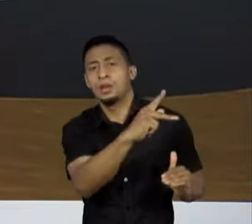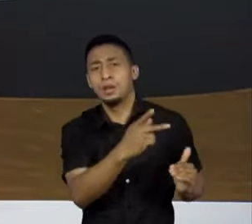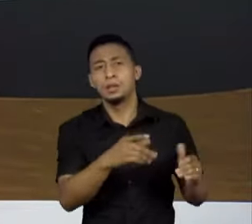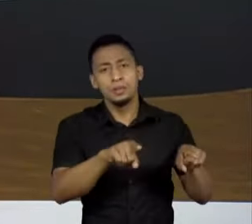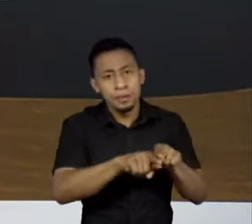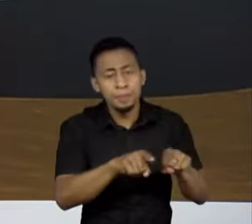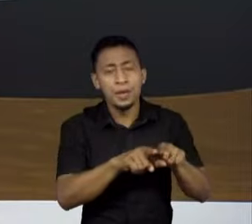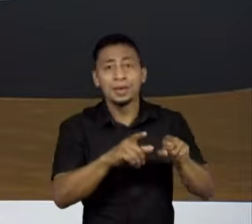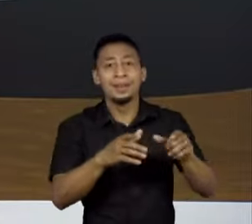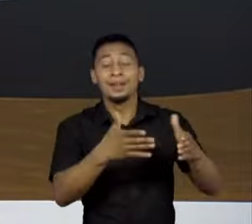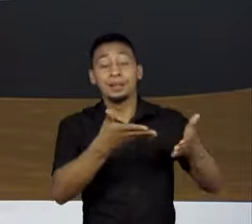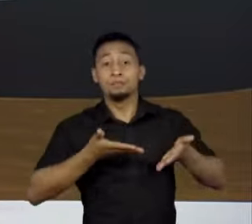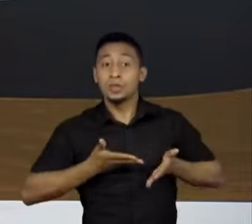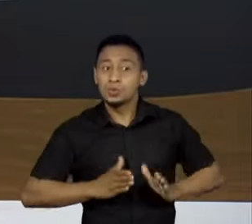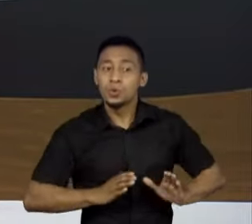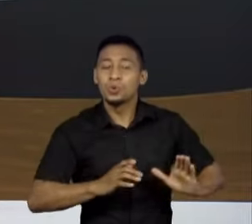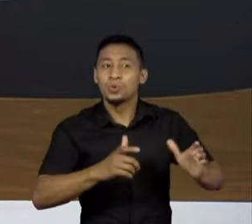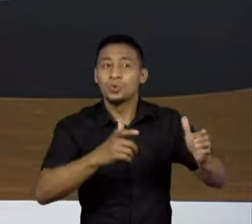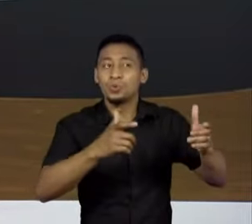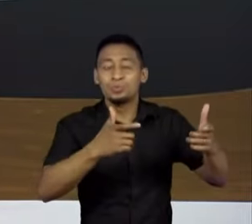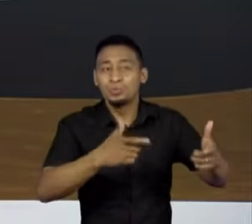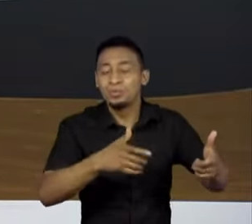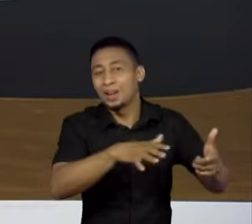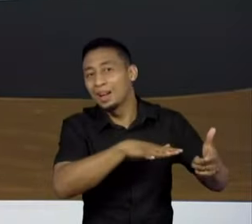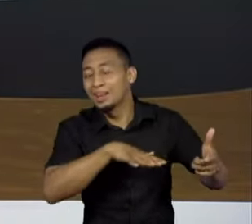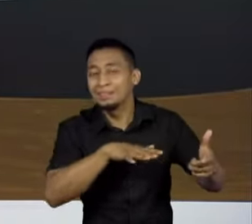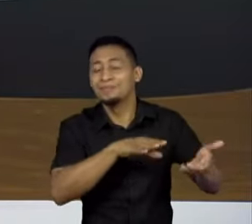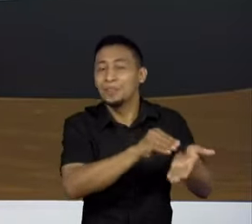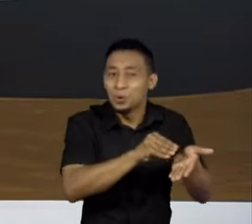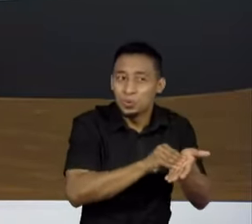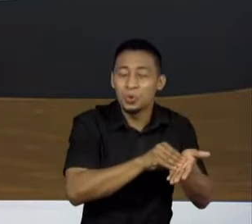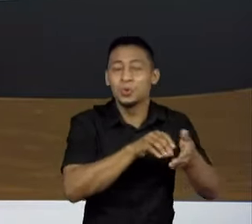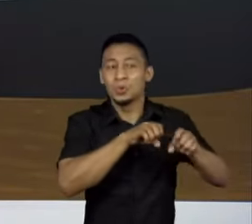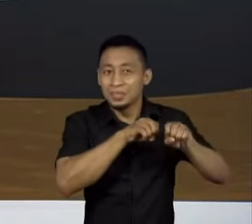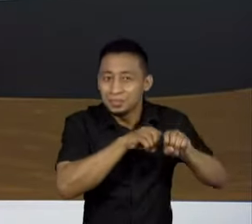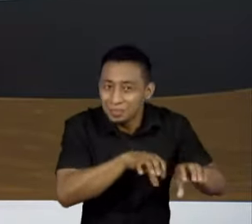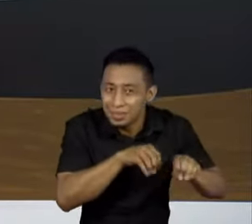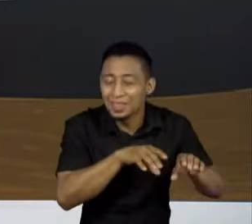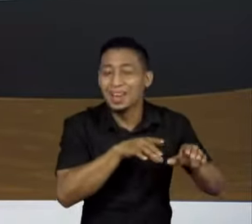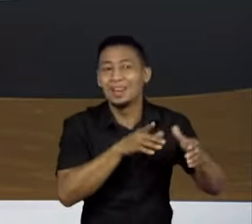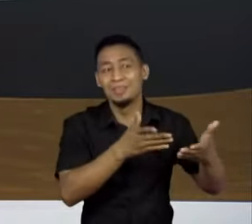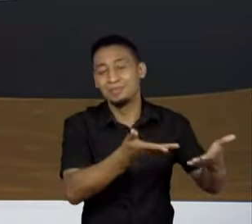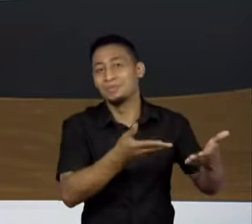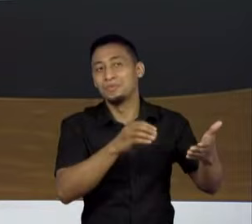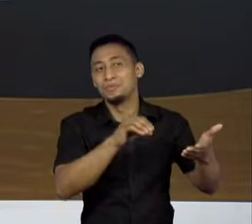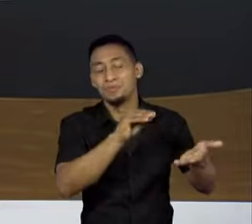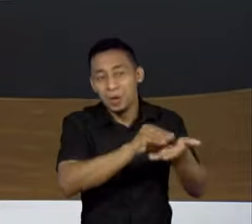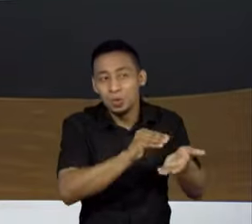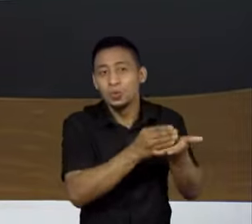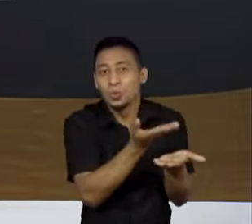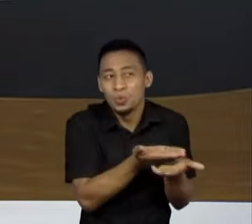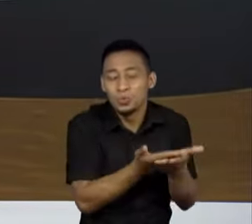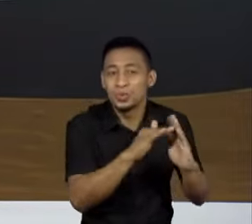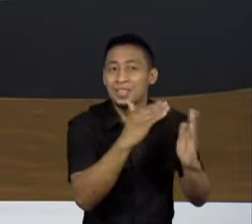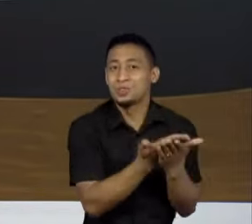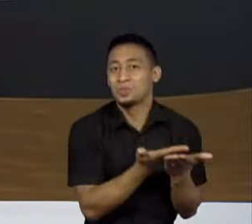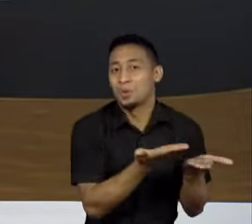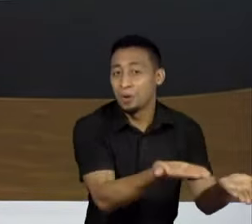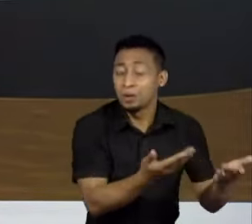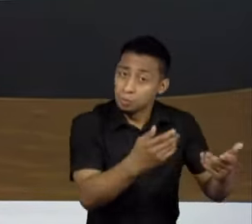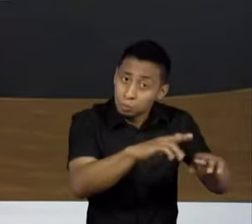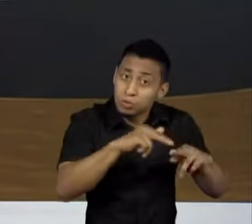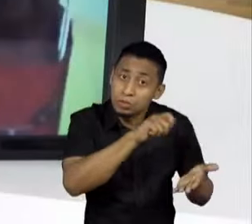lugar de exclusão do ensino formal e que isso precisa estar presente na obra porque faz parte também dela